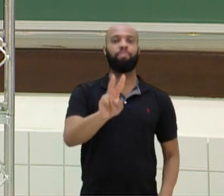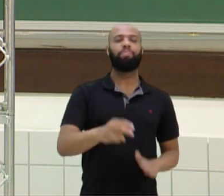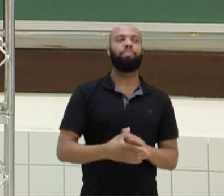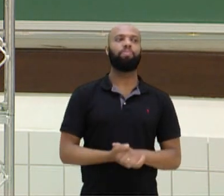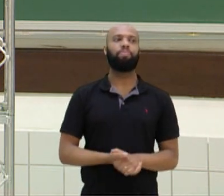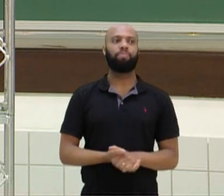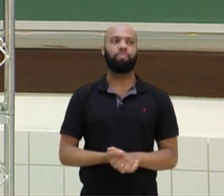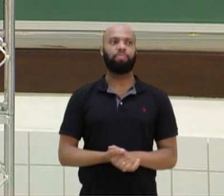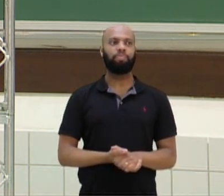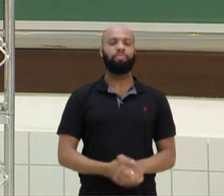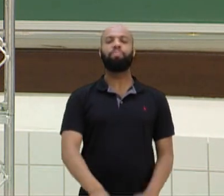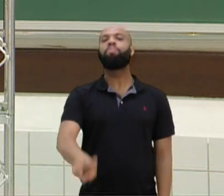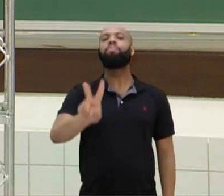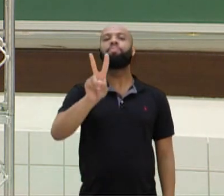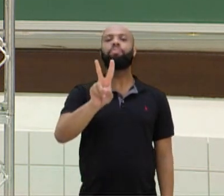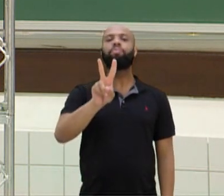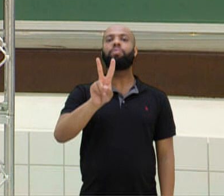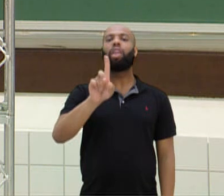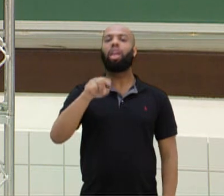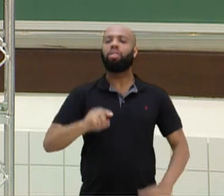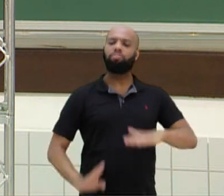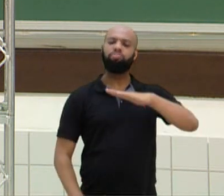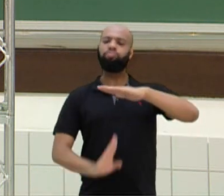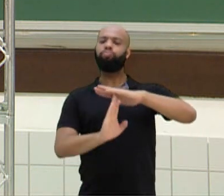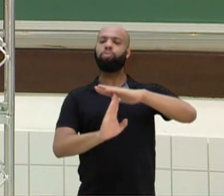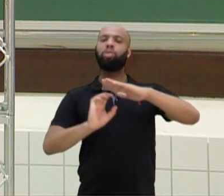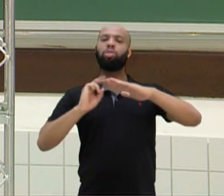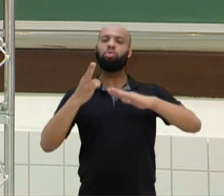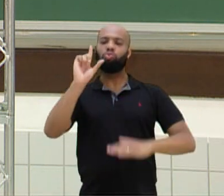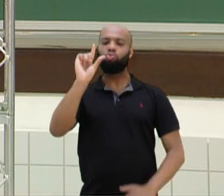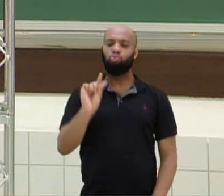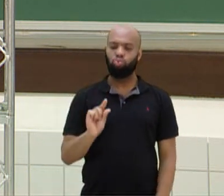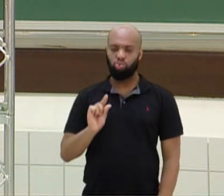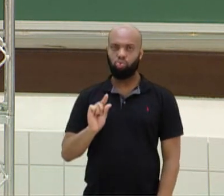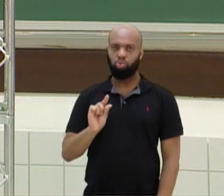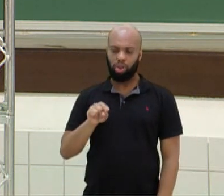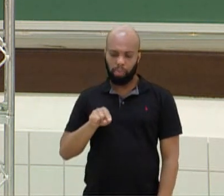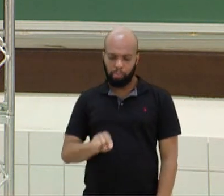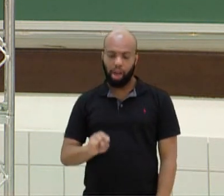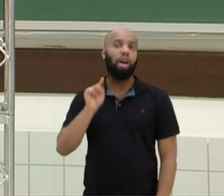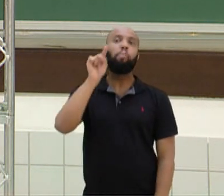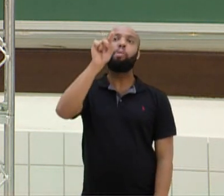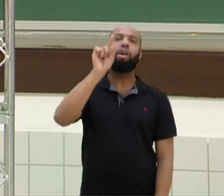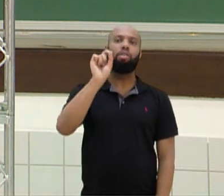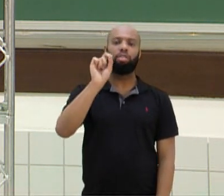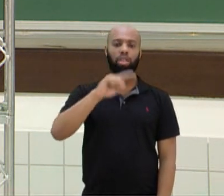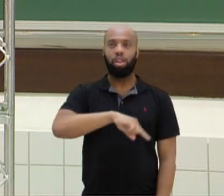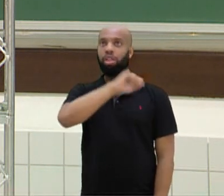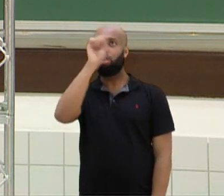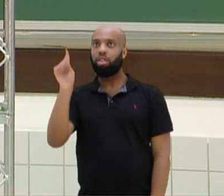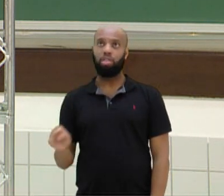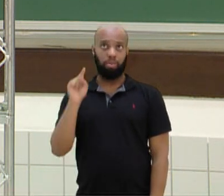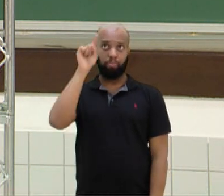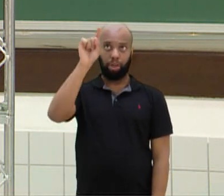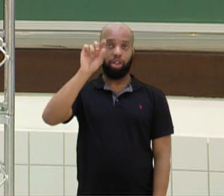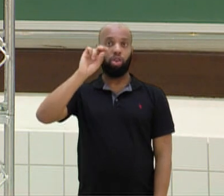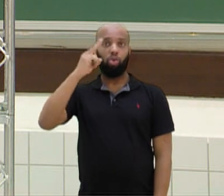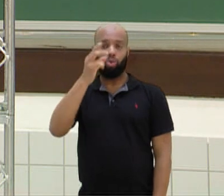raízes reais e distintas, mais e menos 2. Aqui você pode considerar x' 2,